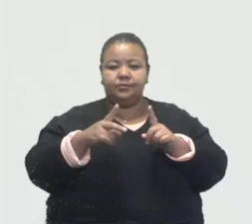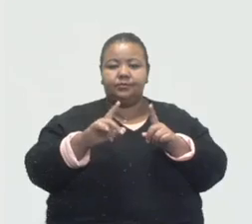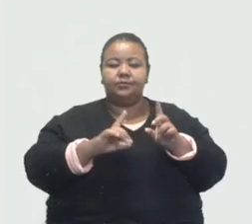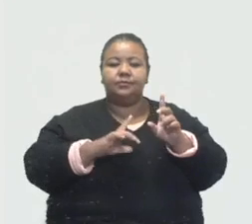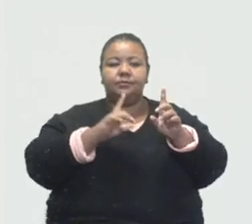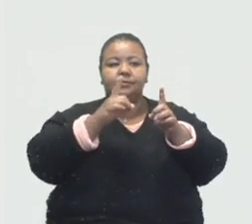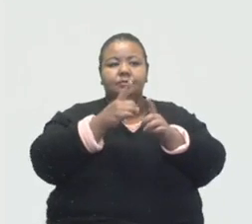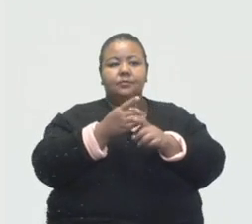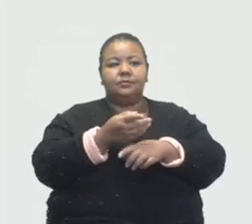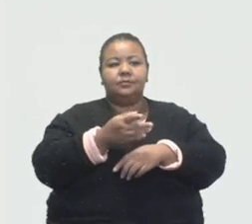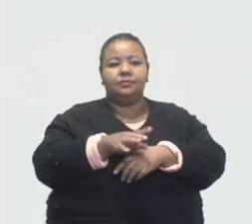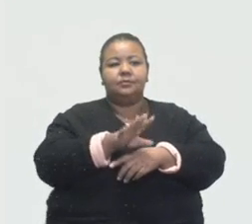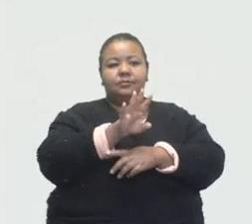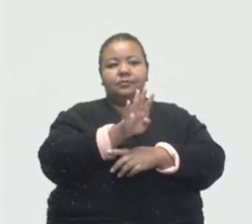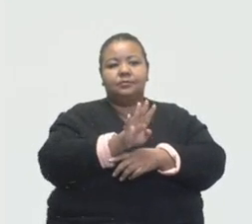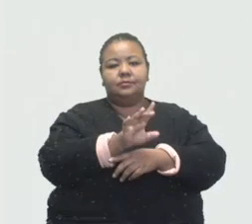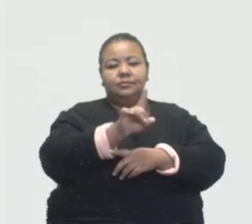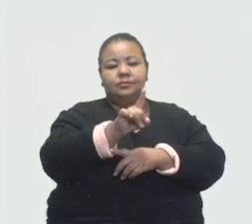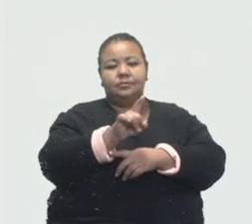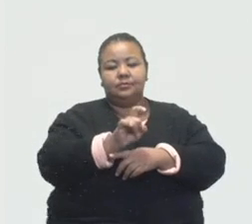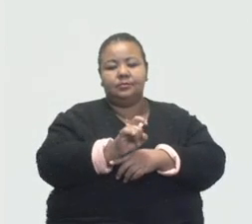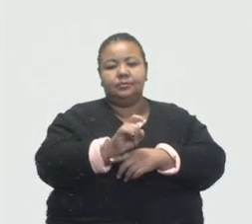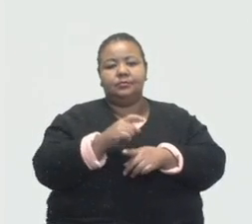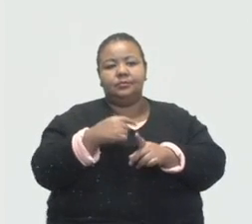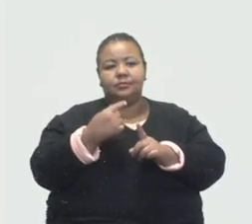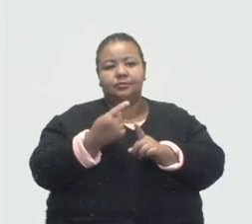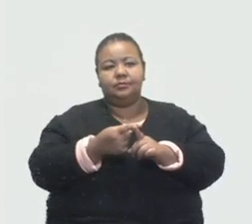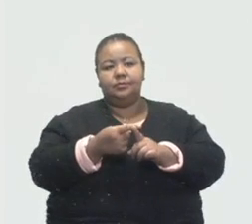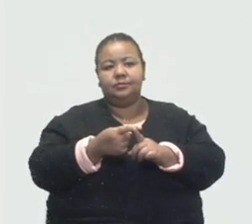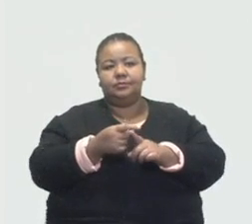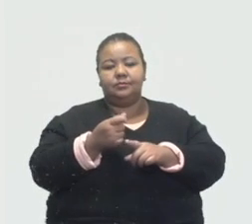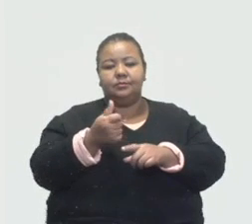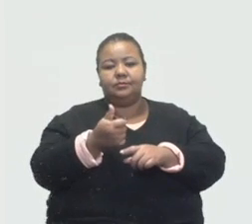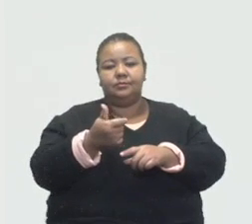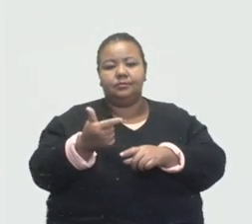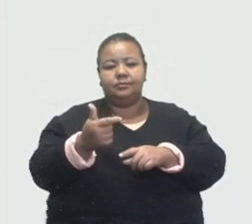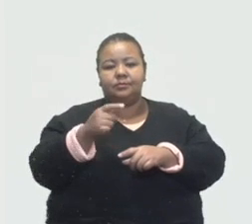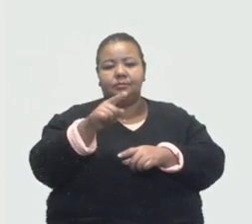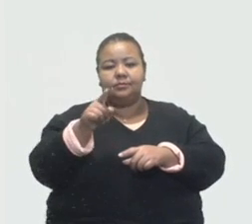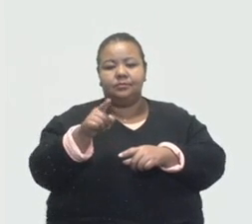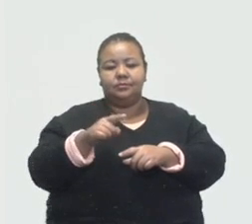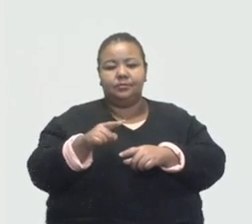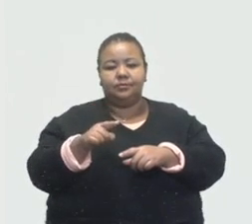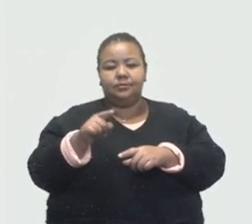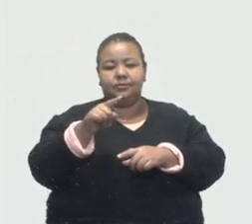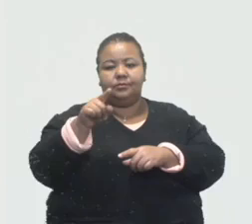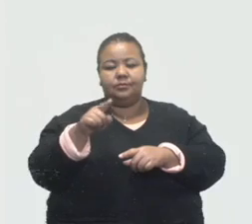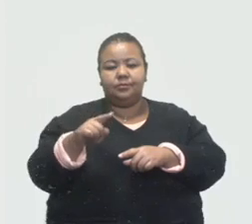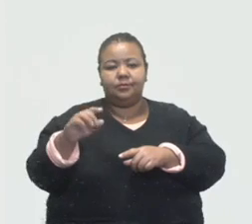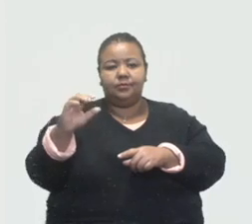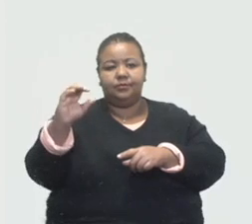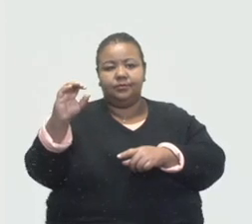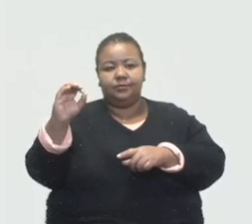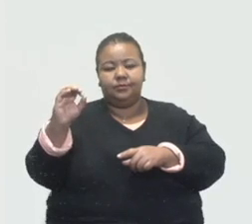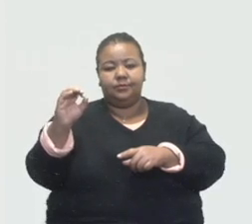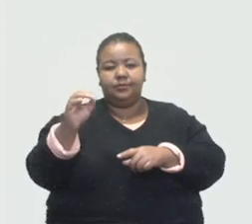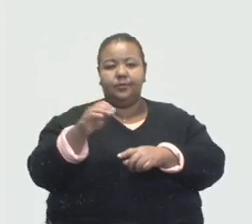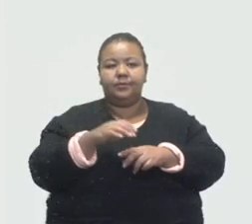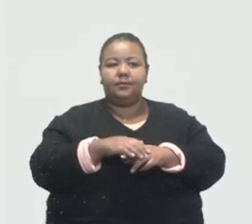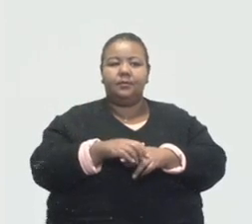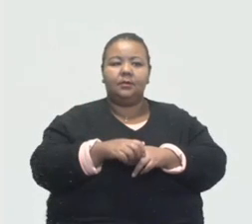encontrar 4x mais 12z é igual a 0. Então, a gente